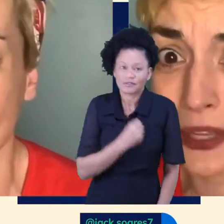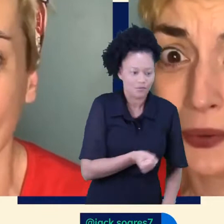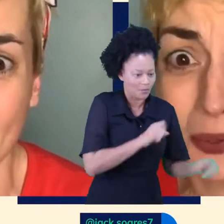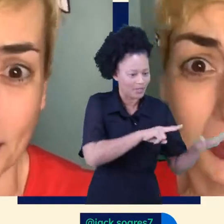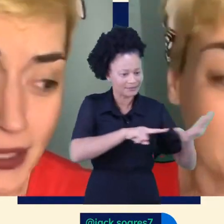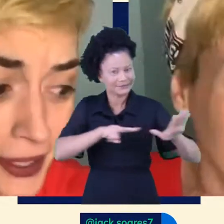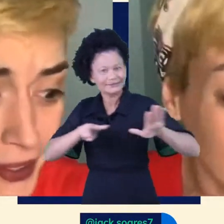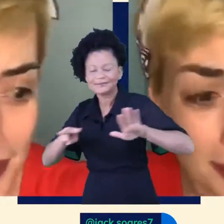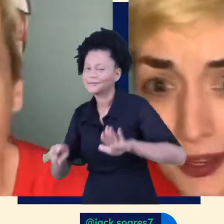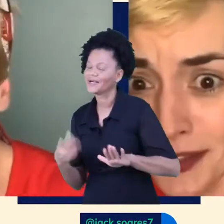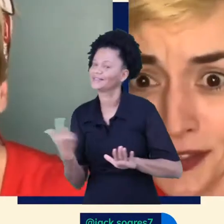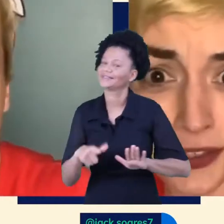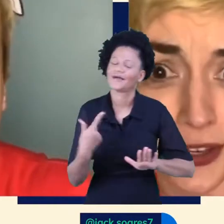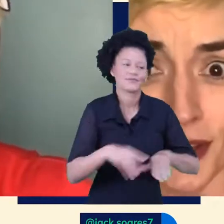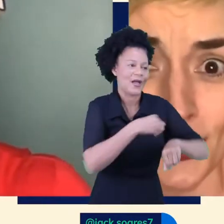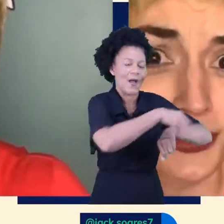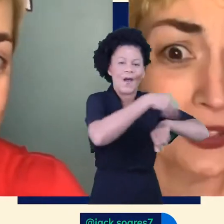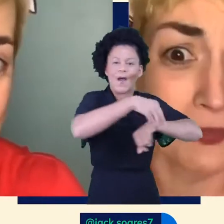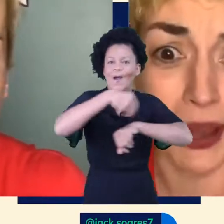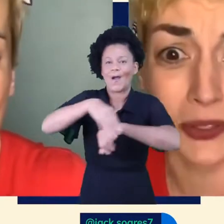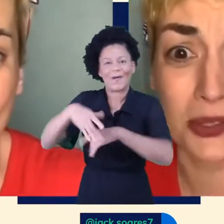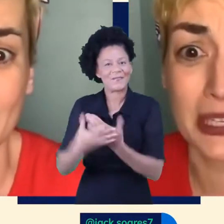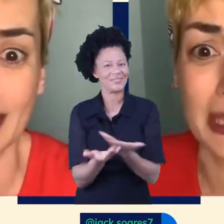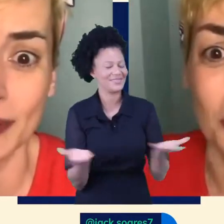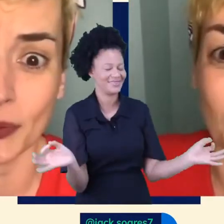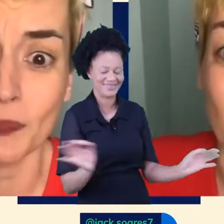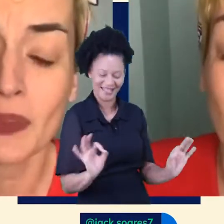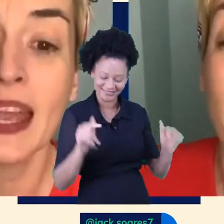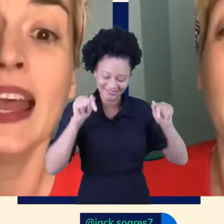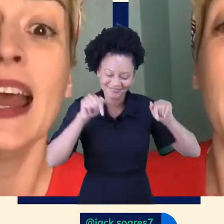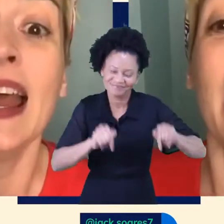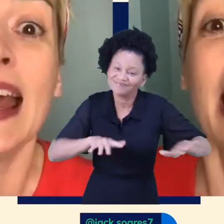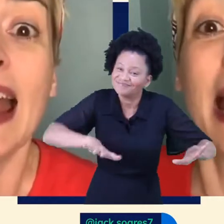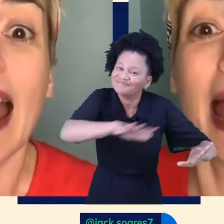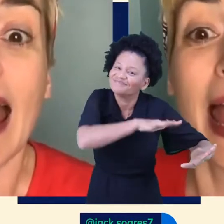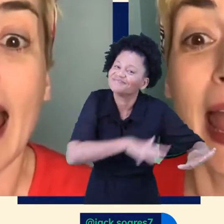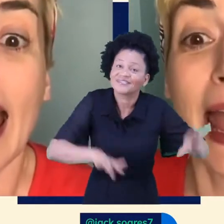sem conteúdo aqui neste nosso espaço querido.